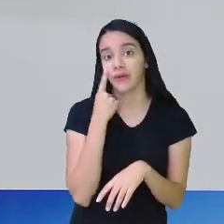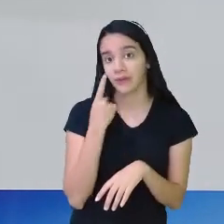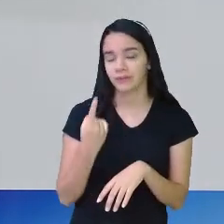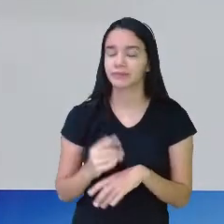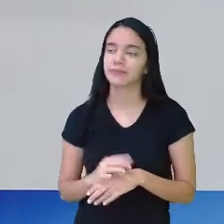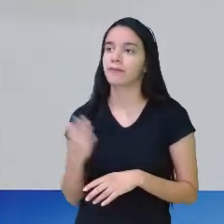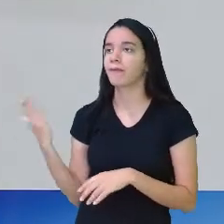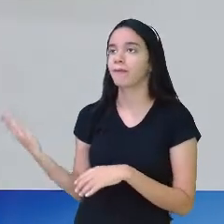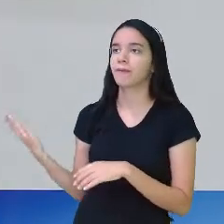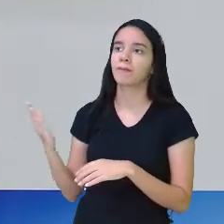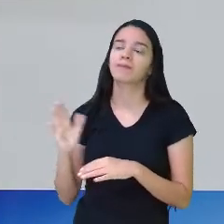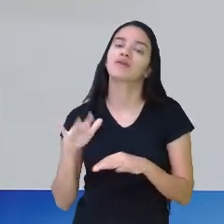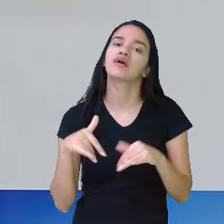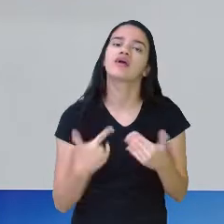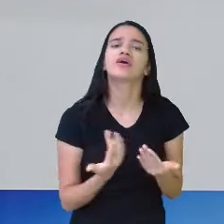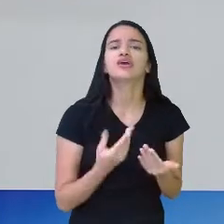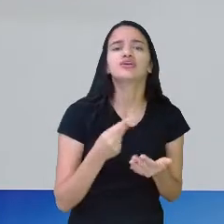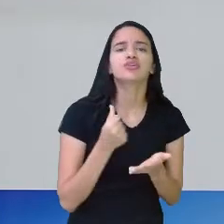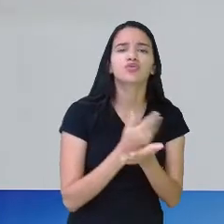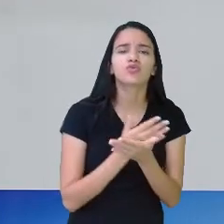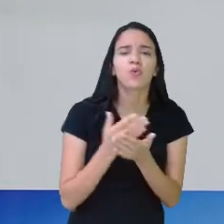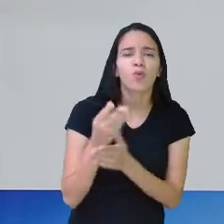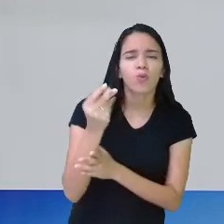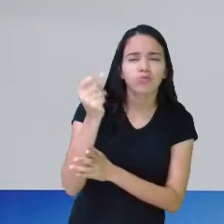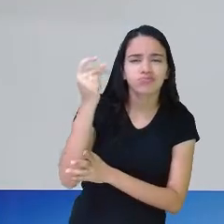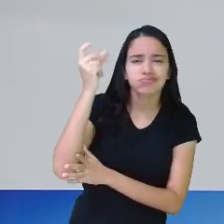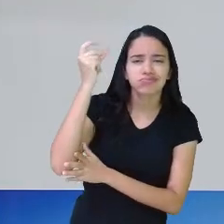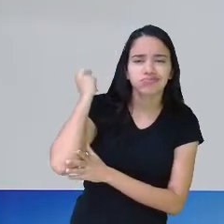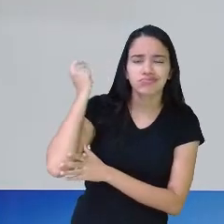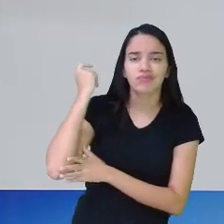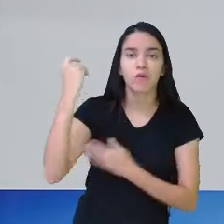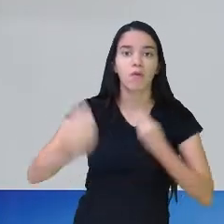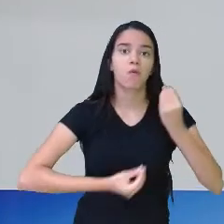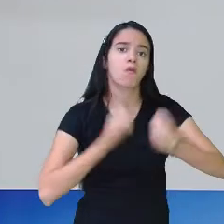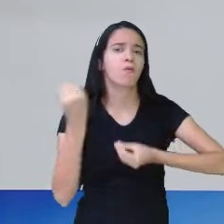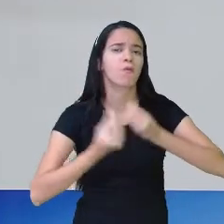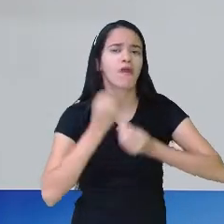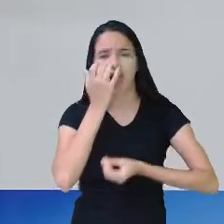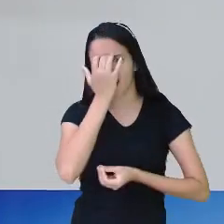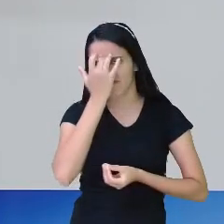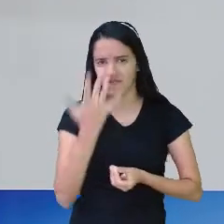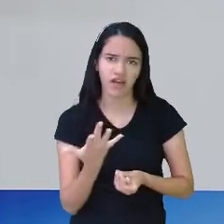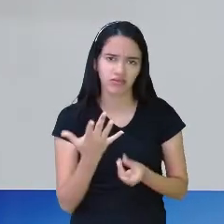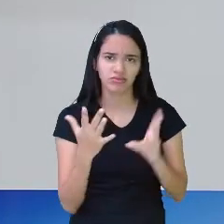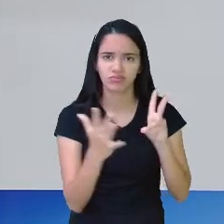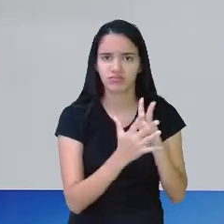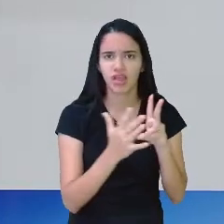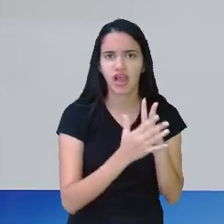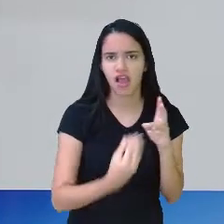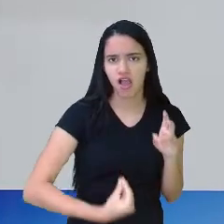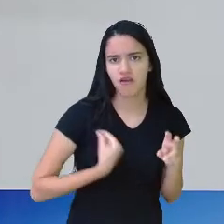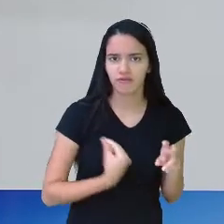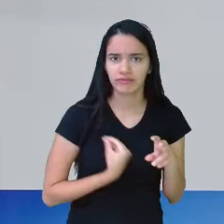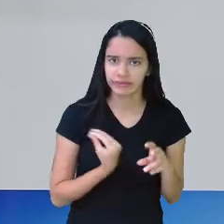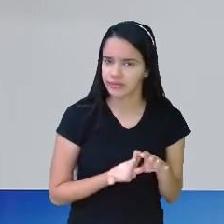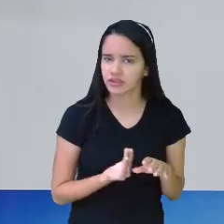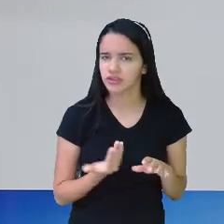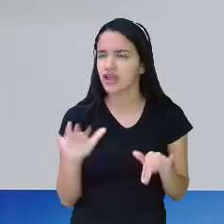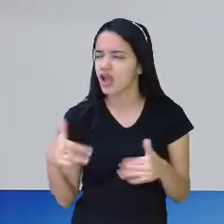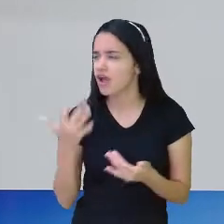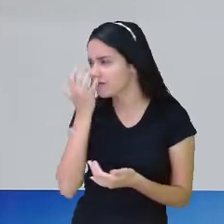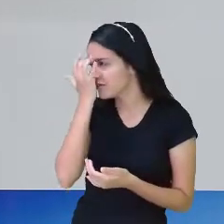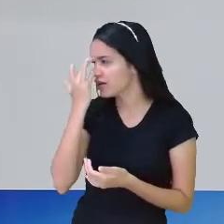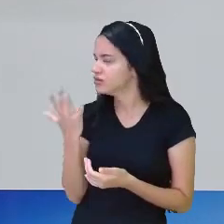certo? E lá no começo da colonização, como é que era? Será que era fácil para os indígenas viver naquela época? Será,